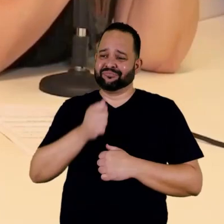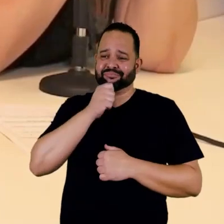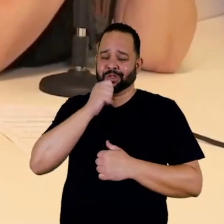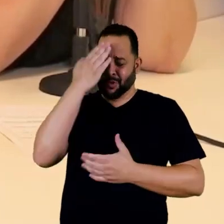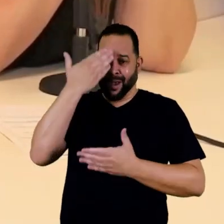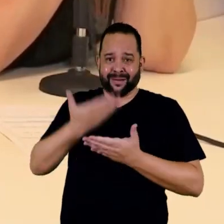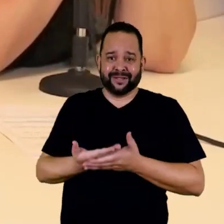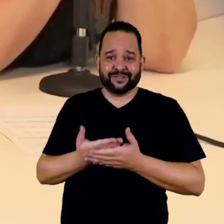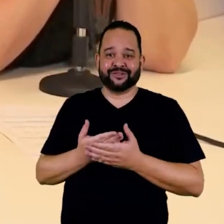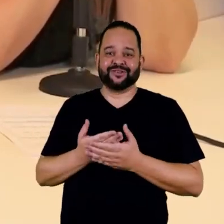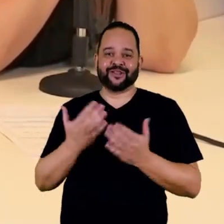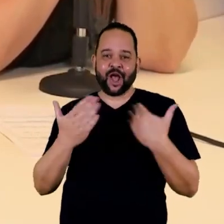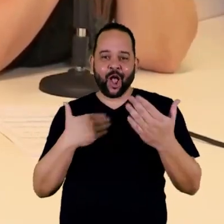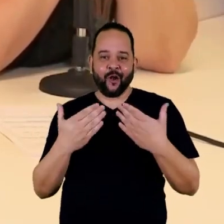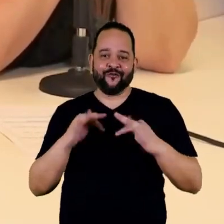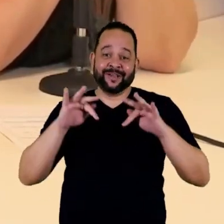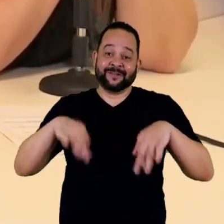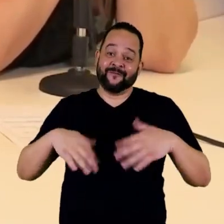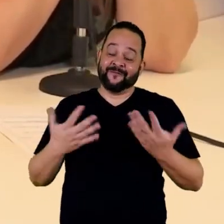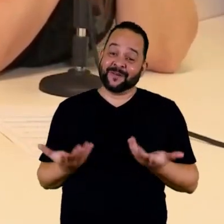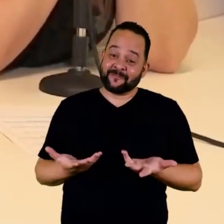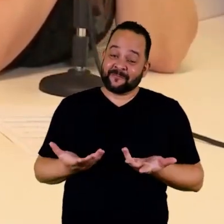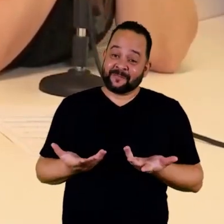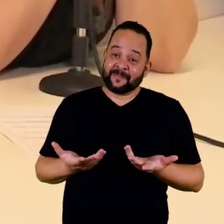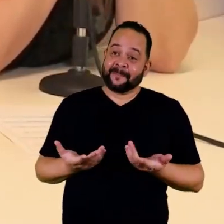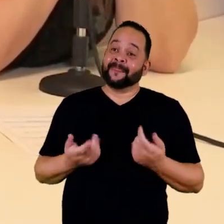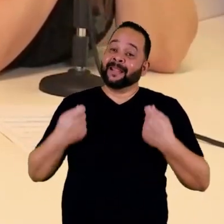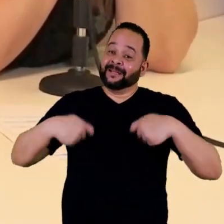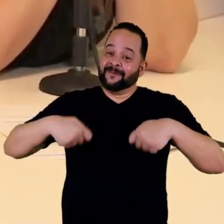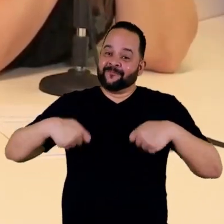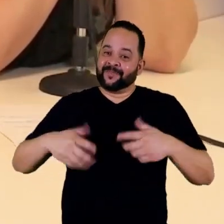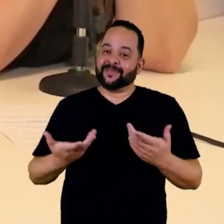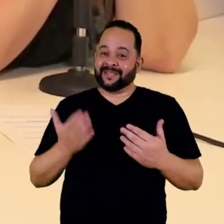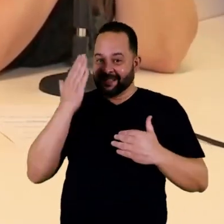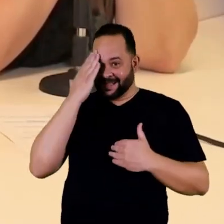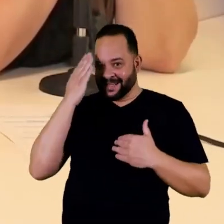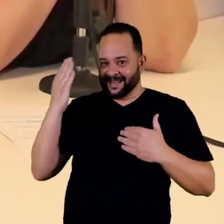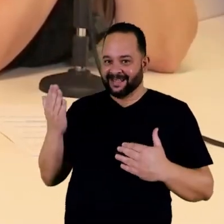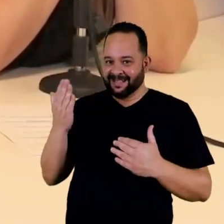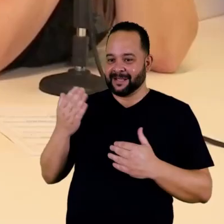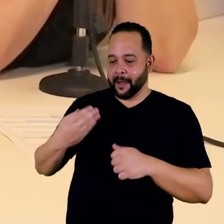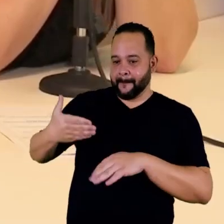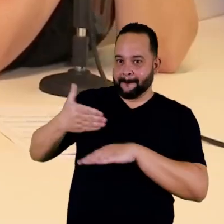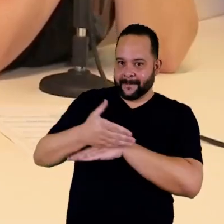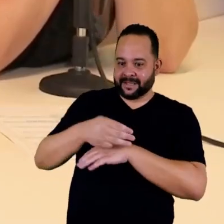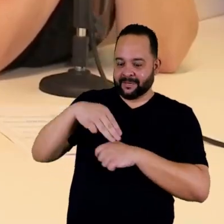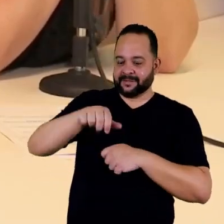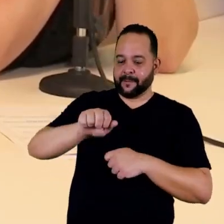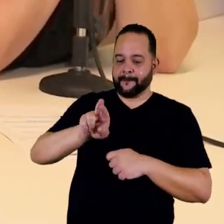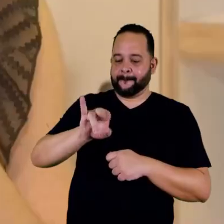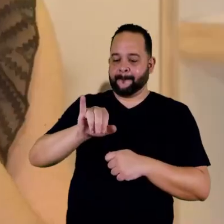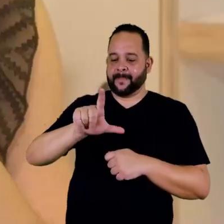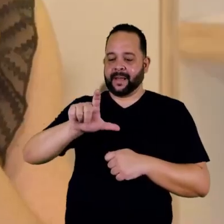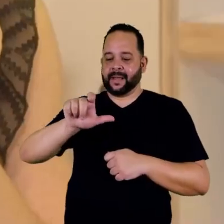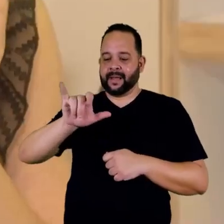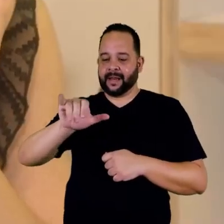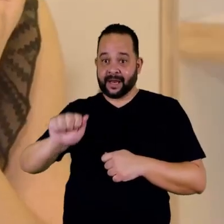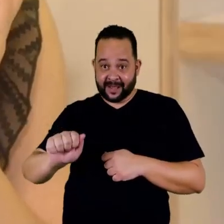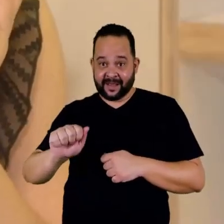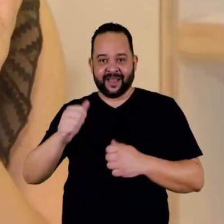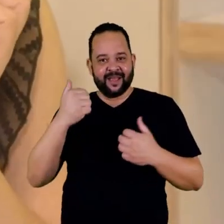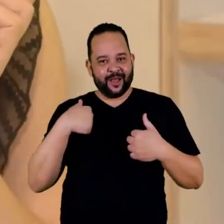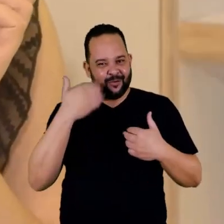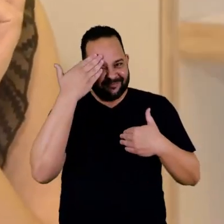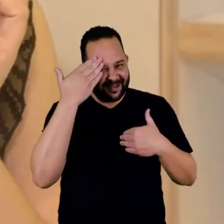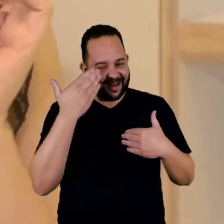que acabou então esse papo aqui a gente tem que agora agradecer muito a participação da marí aqui Eu que agradeço